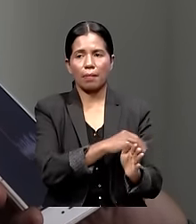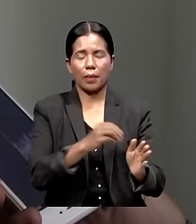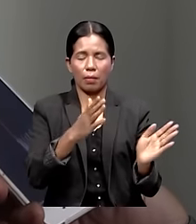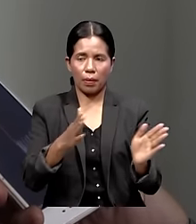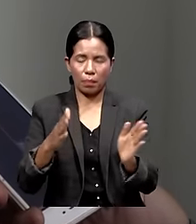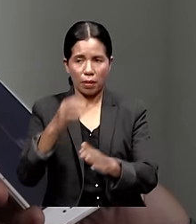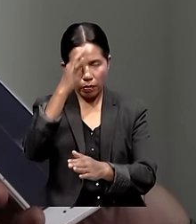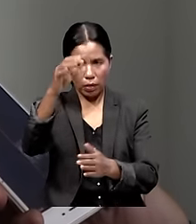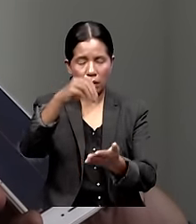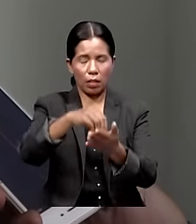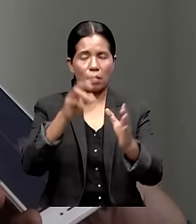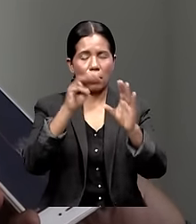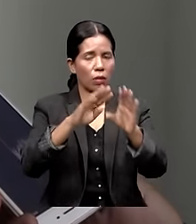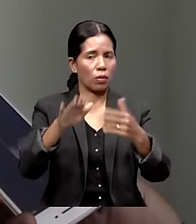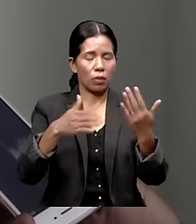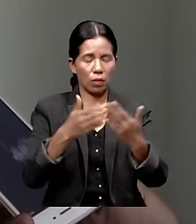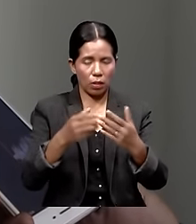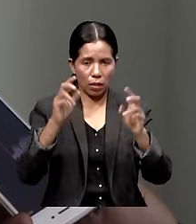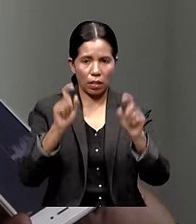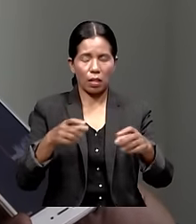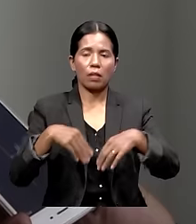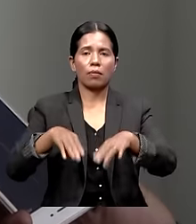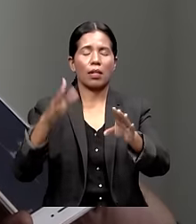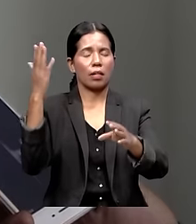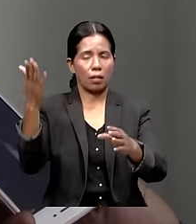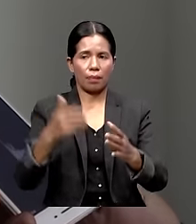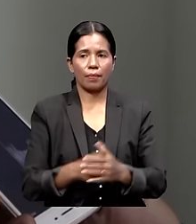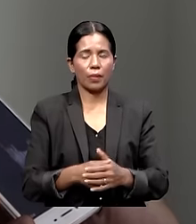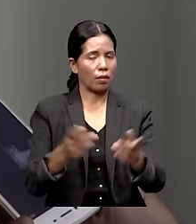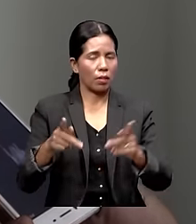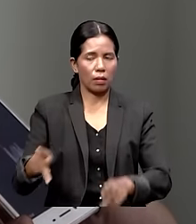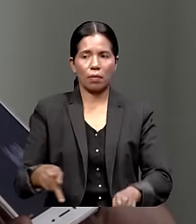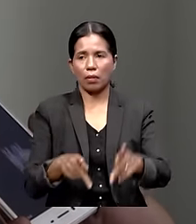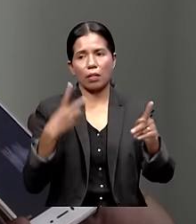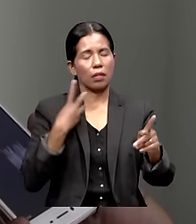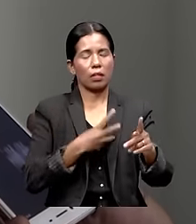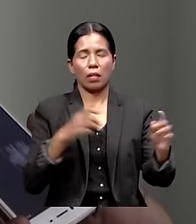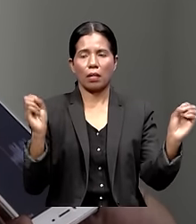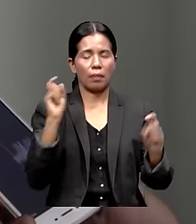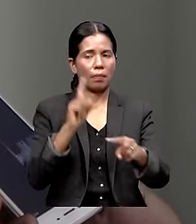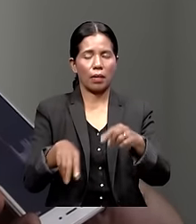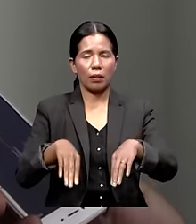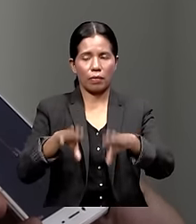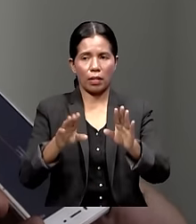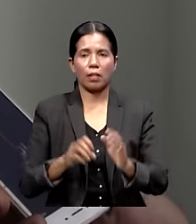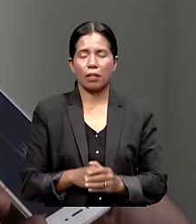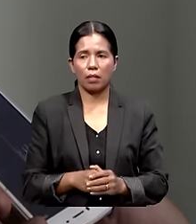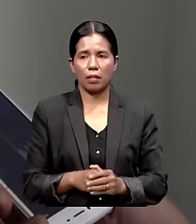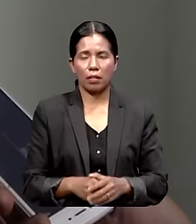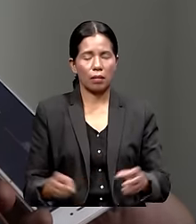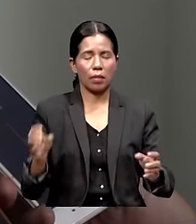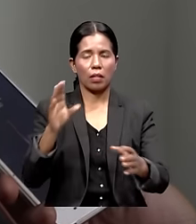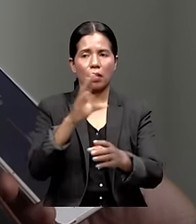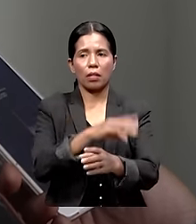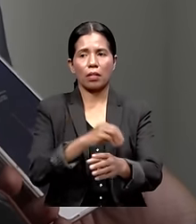ba futuro, tau merkado hen ba prato toto, tenke fang helar. Espaço público se ita la autoriza para tu fan. Se mak tos se ato